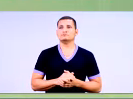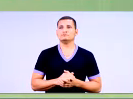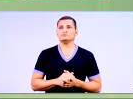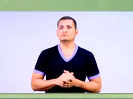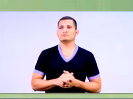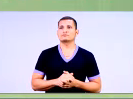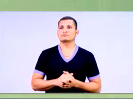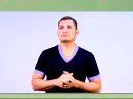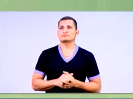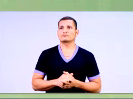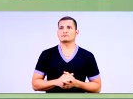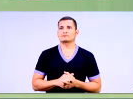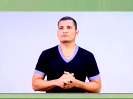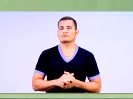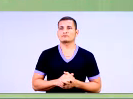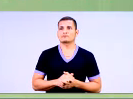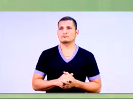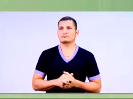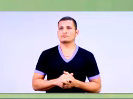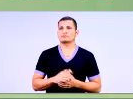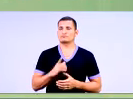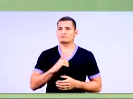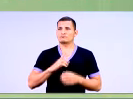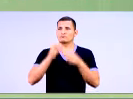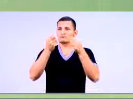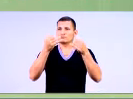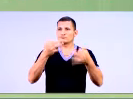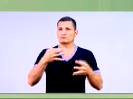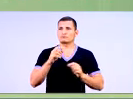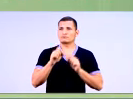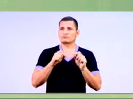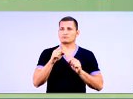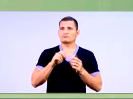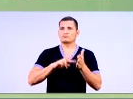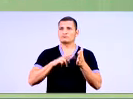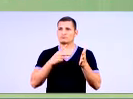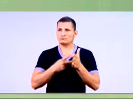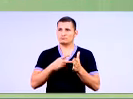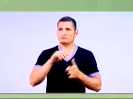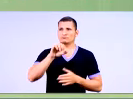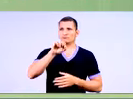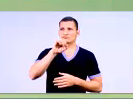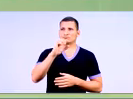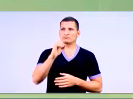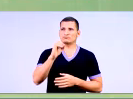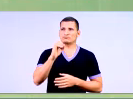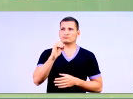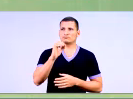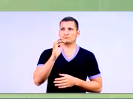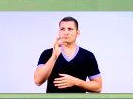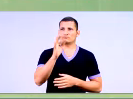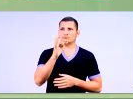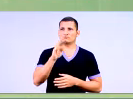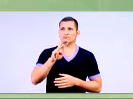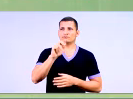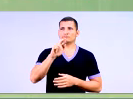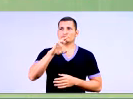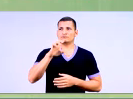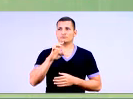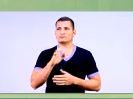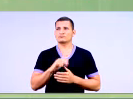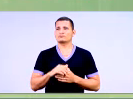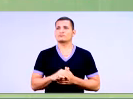Ele fala exatamente, né, o que é, ele dá a definição do que é software, aqui no